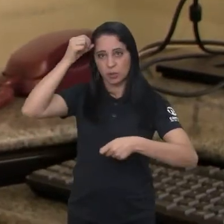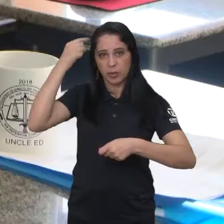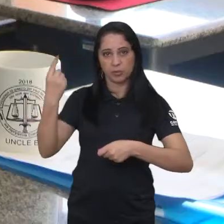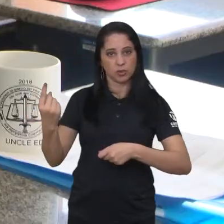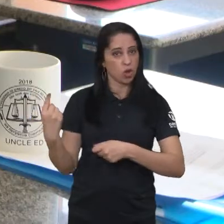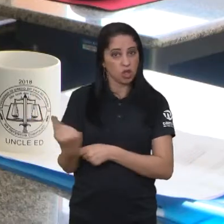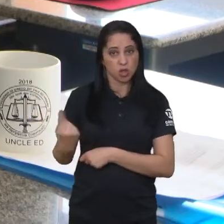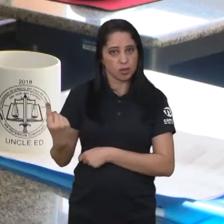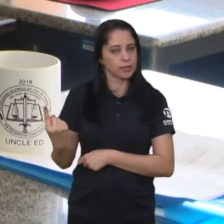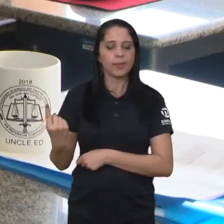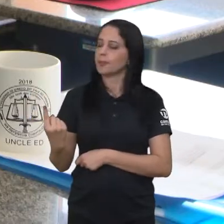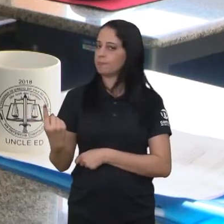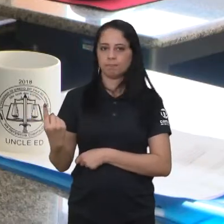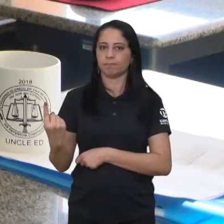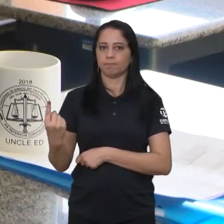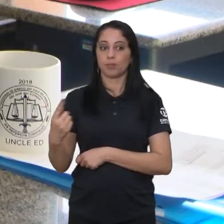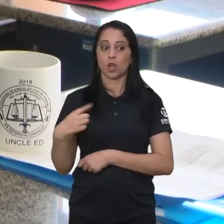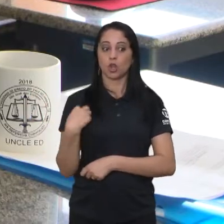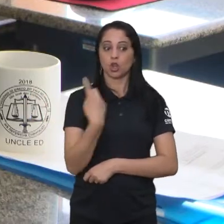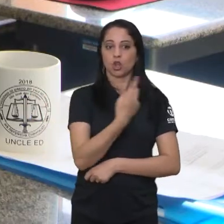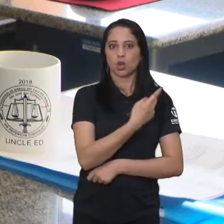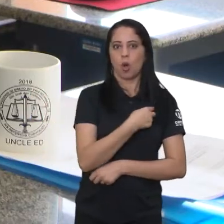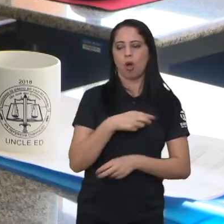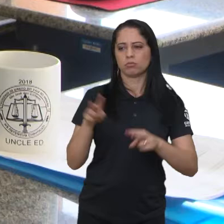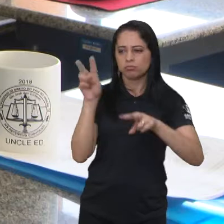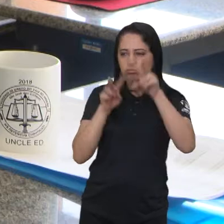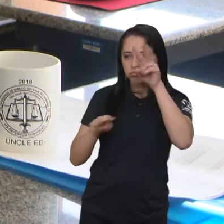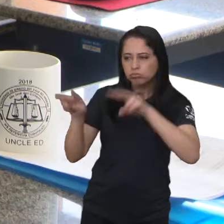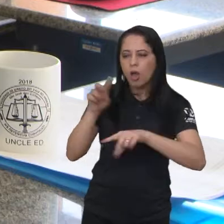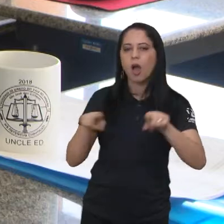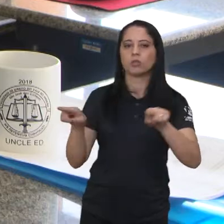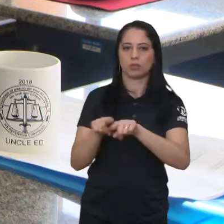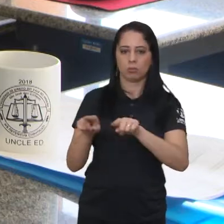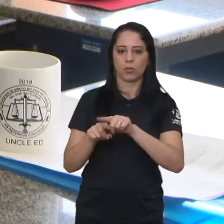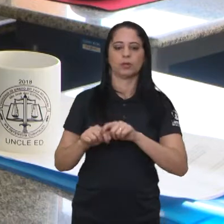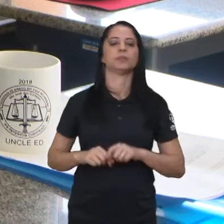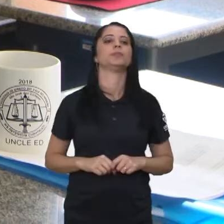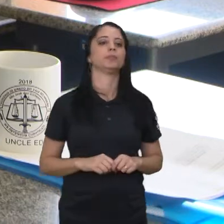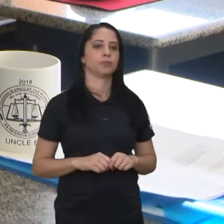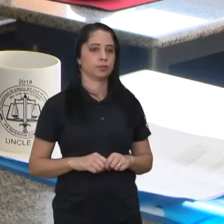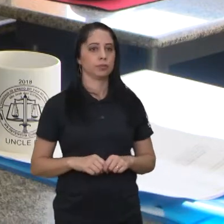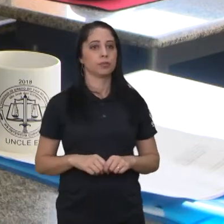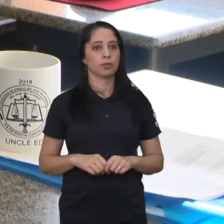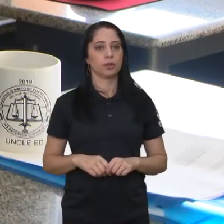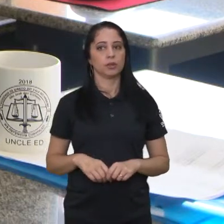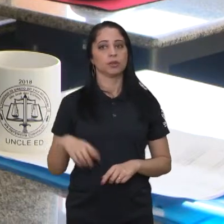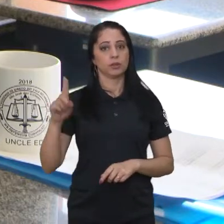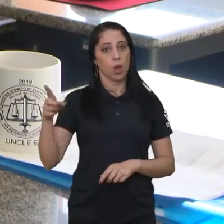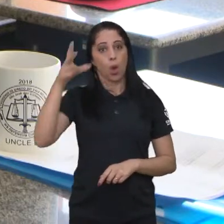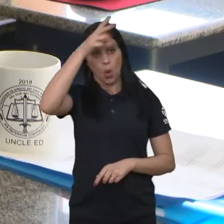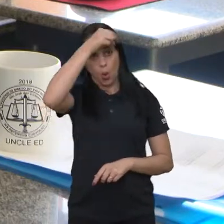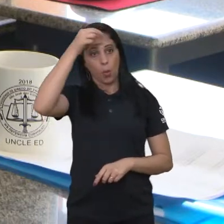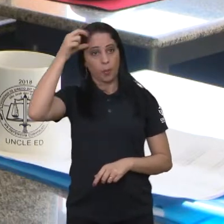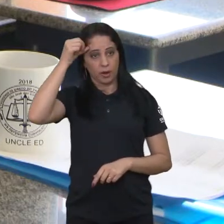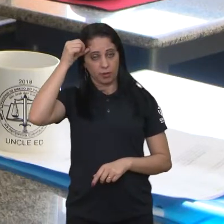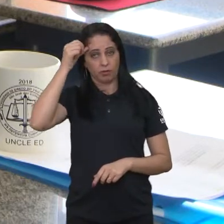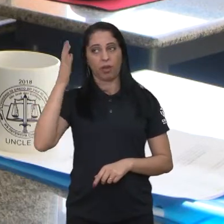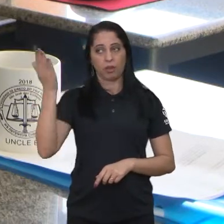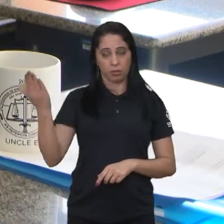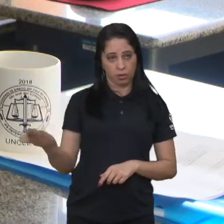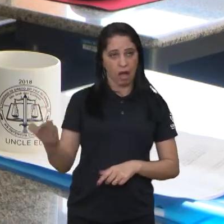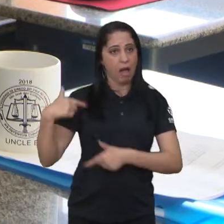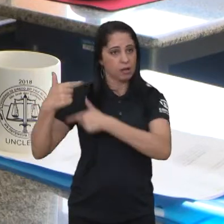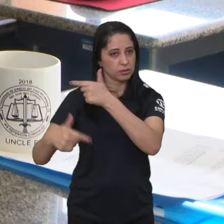governantes. O gestor público, ele está lá em substituição a nós, porque nós não podemos estar todos ao mesmo